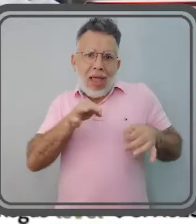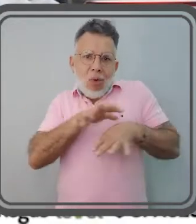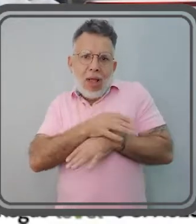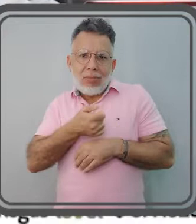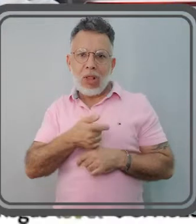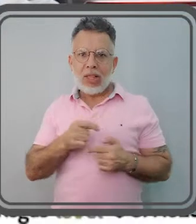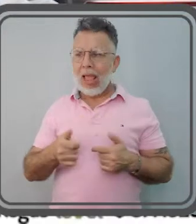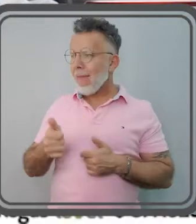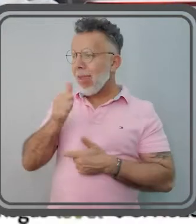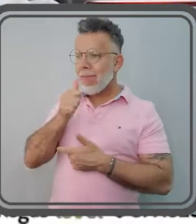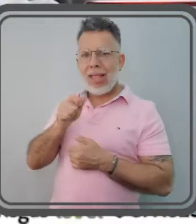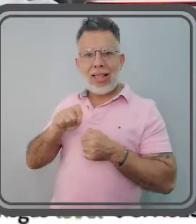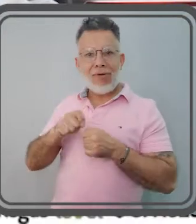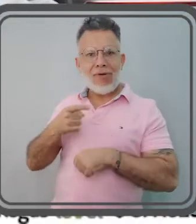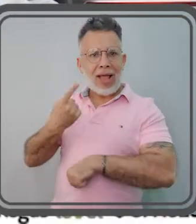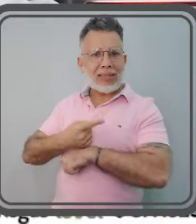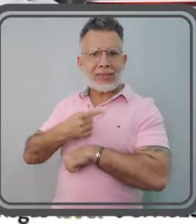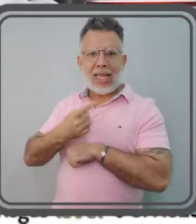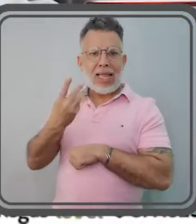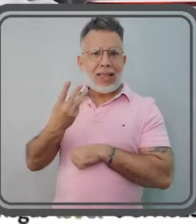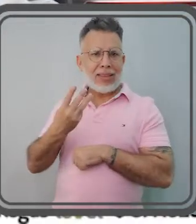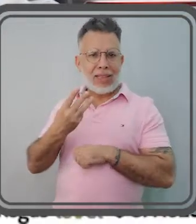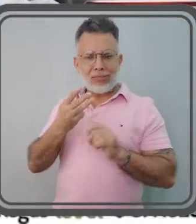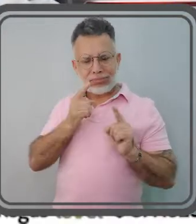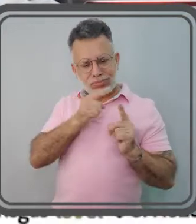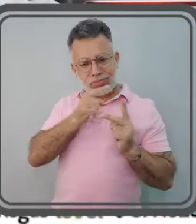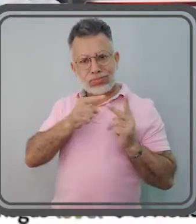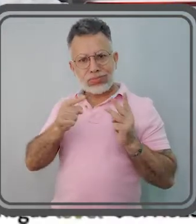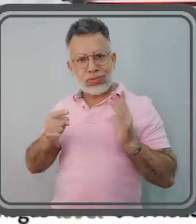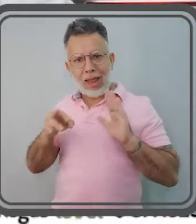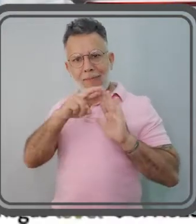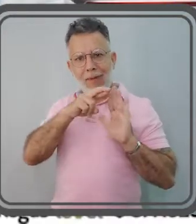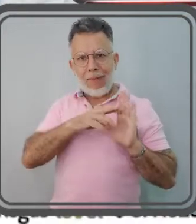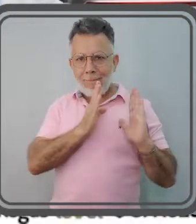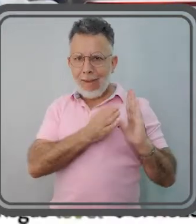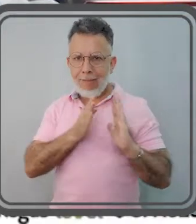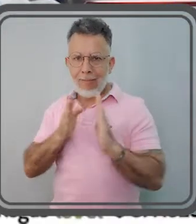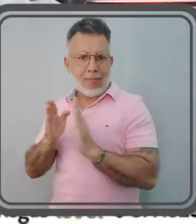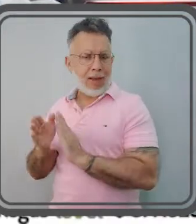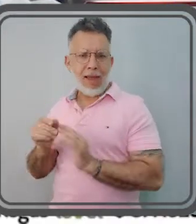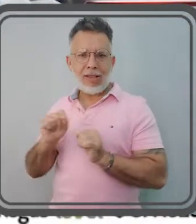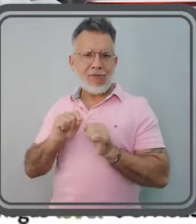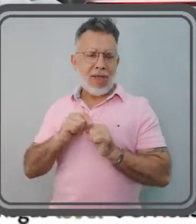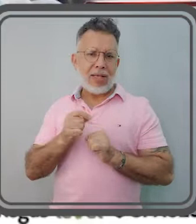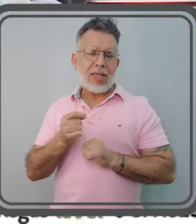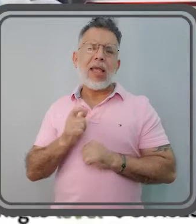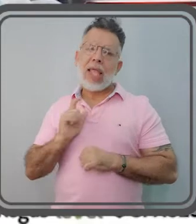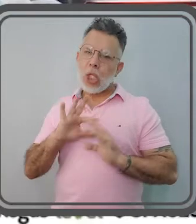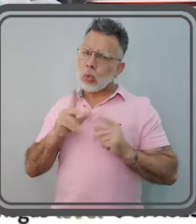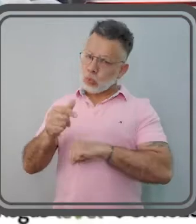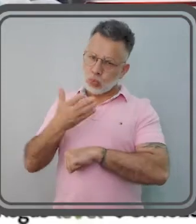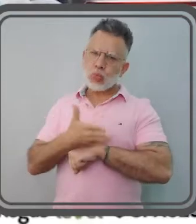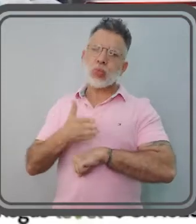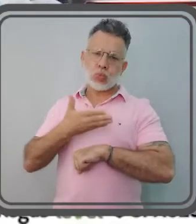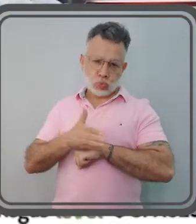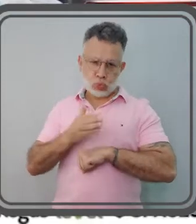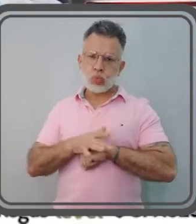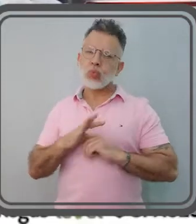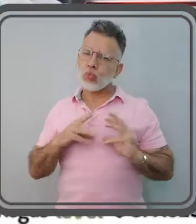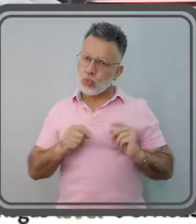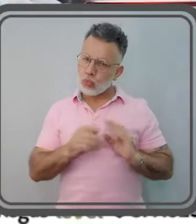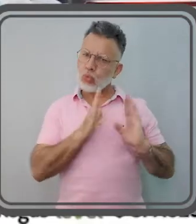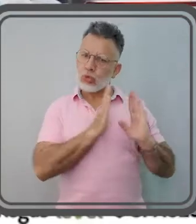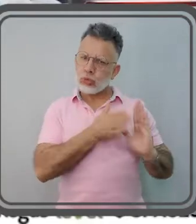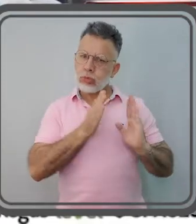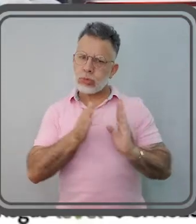bebida, né? Tem todo um treinamento, é claro, tem todo um contexto ali em volta disso. Mas, cara, é